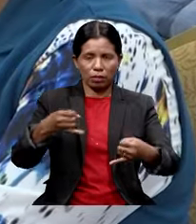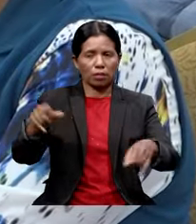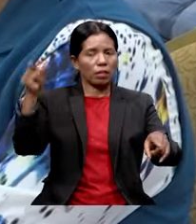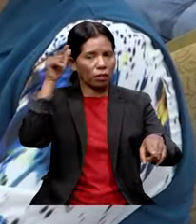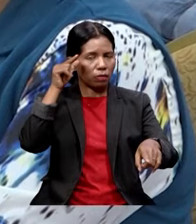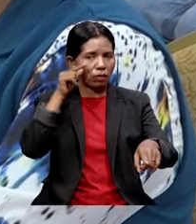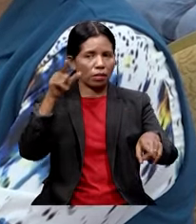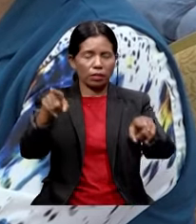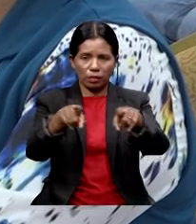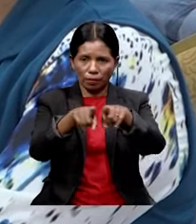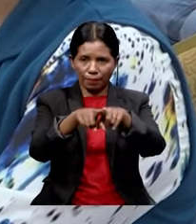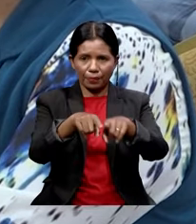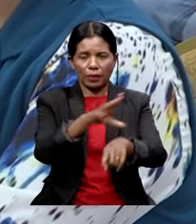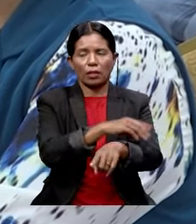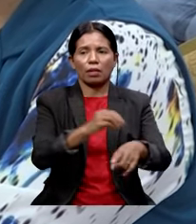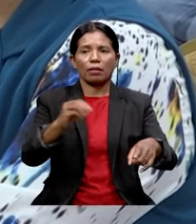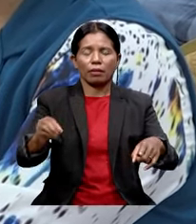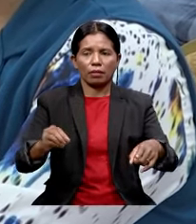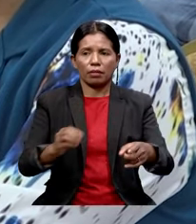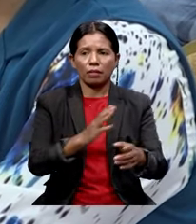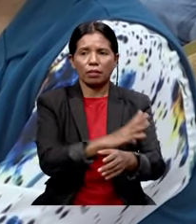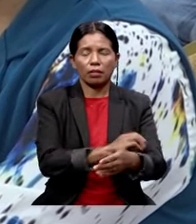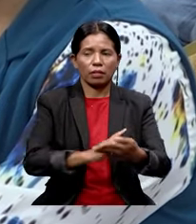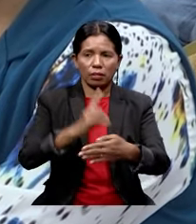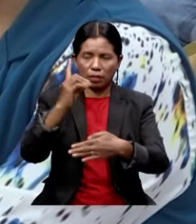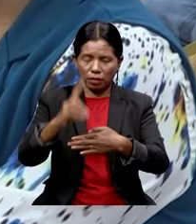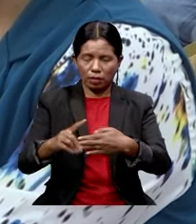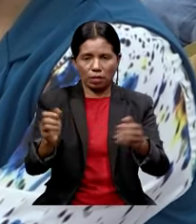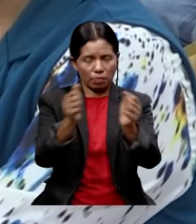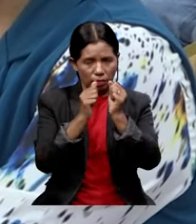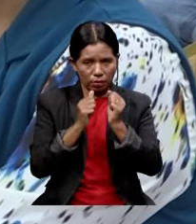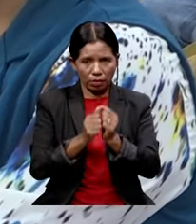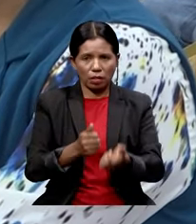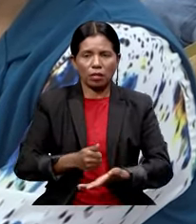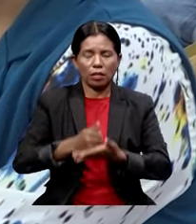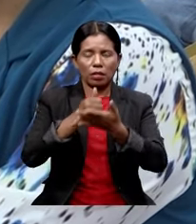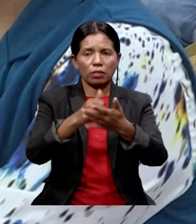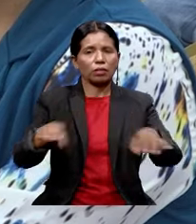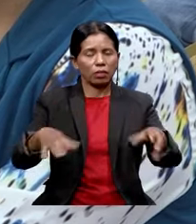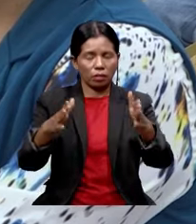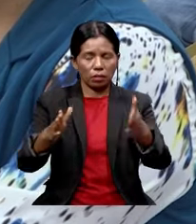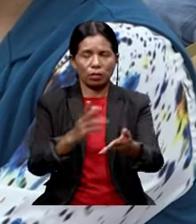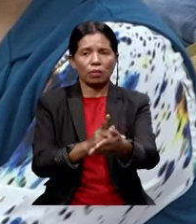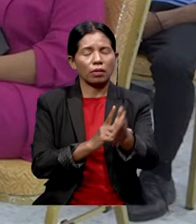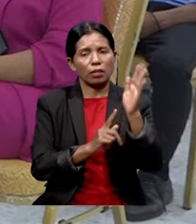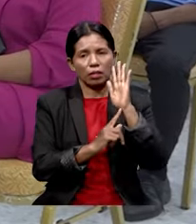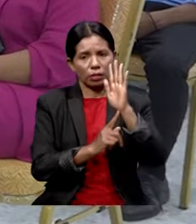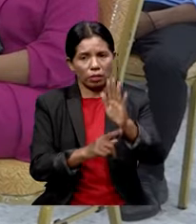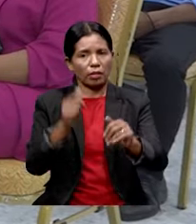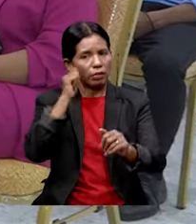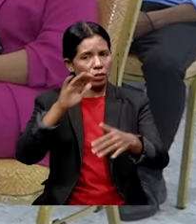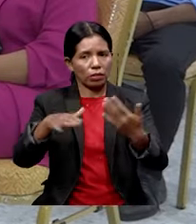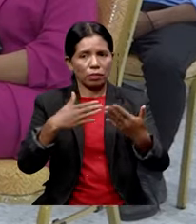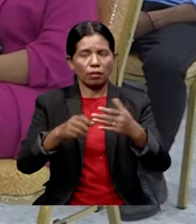inklusivo. Promove feto lihusi desenvolvimento kapasidade, halau akompanyamento, no apoia recurso ba promoção, garantia feto sira